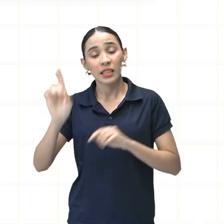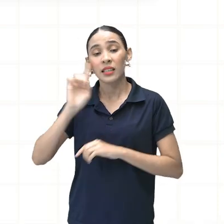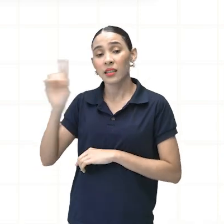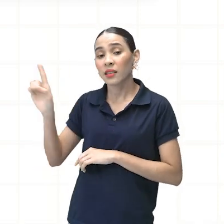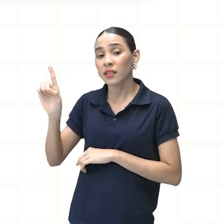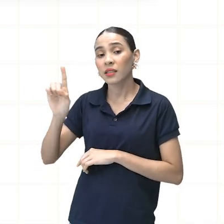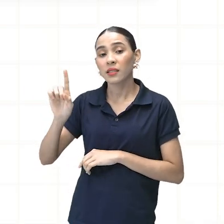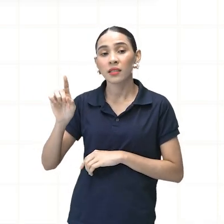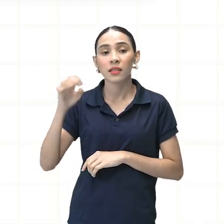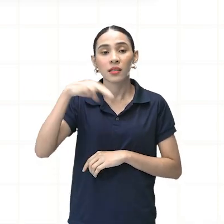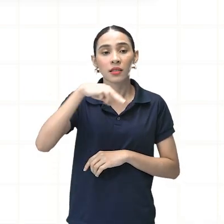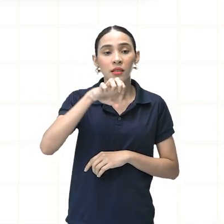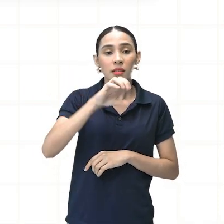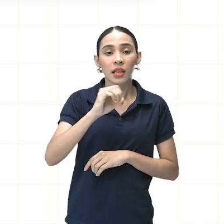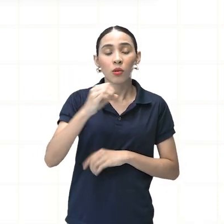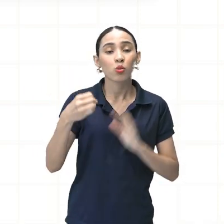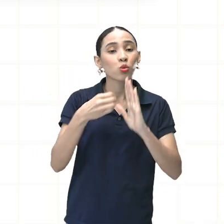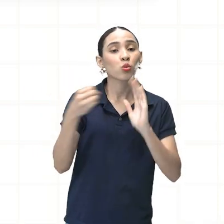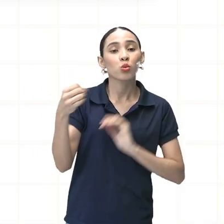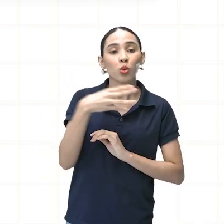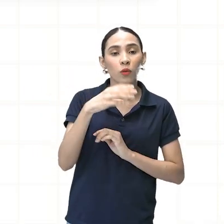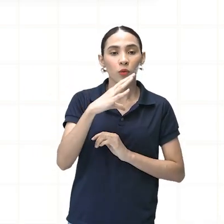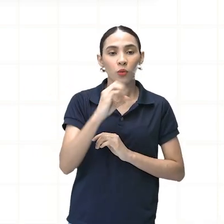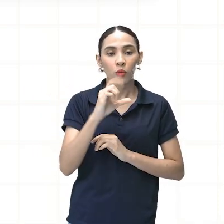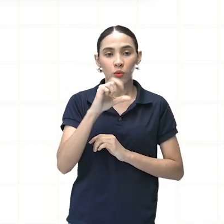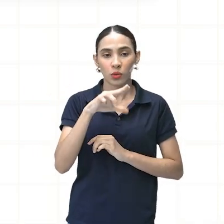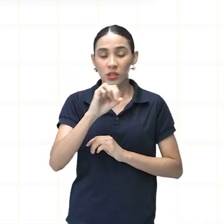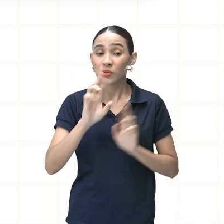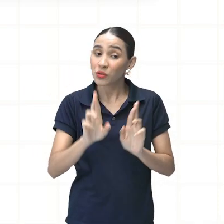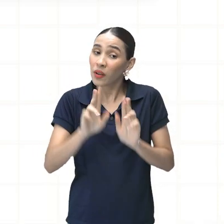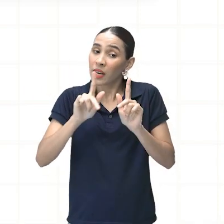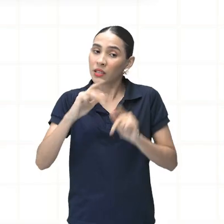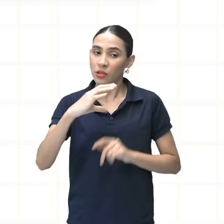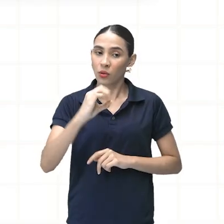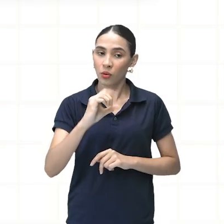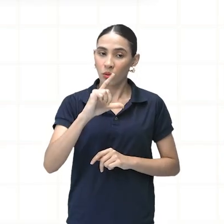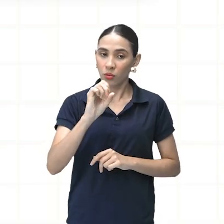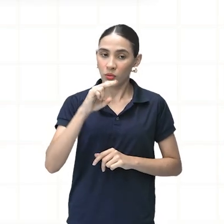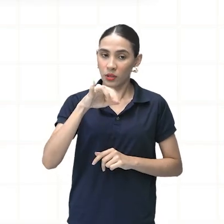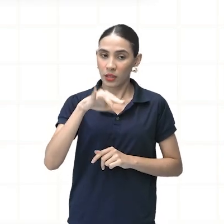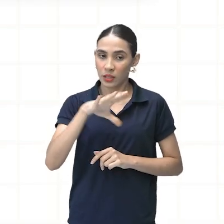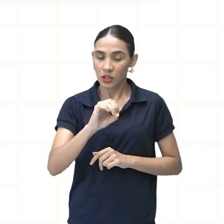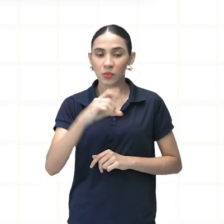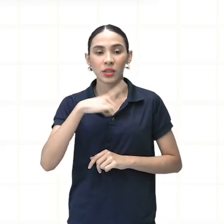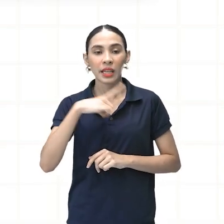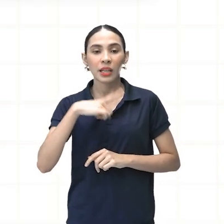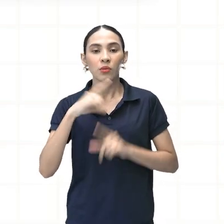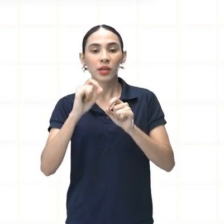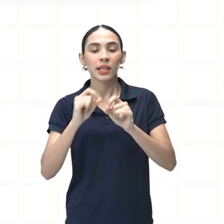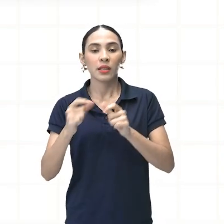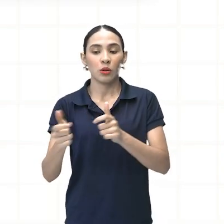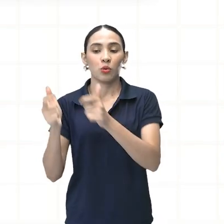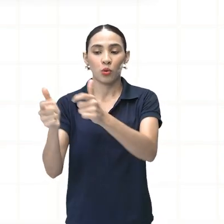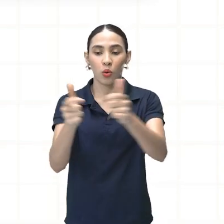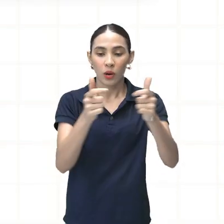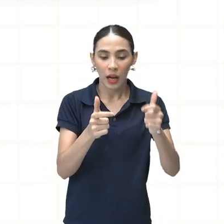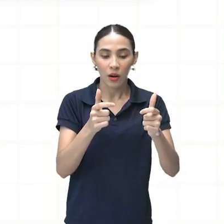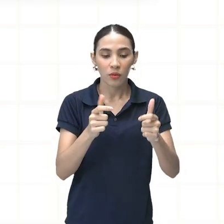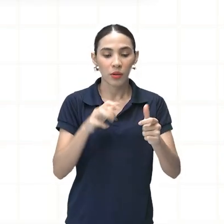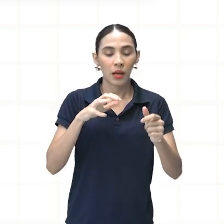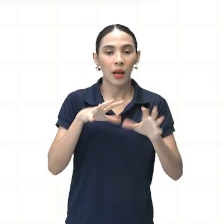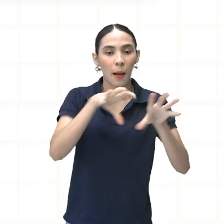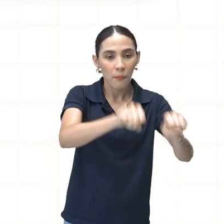aqui no neocolonialismo não era como no colonialismo, onde a gente tem ali os territórios sendo